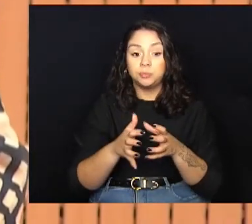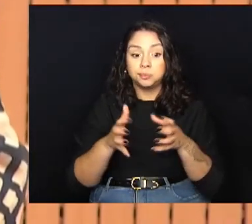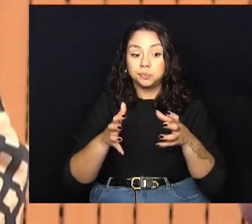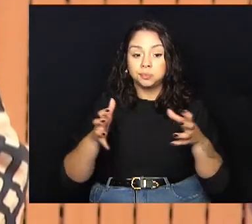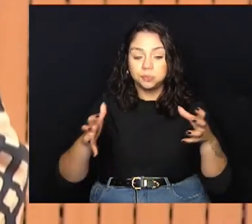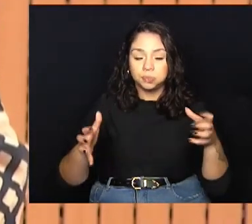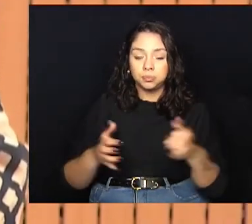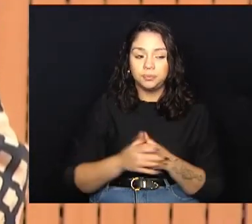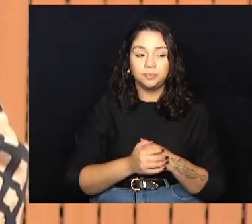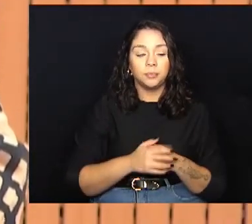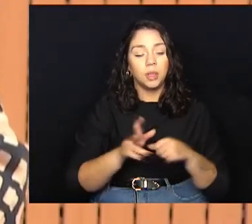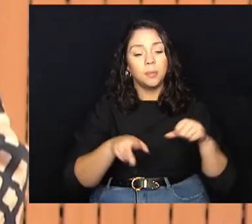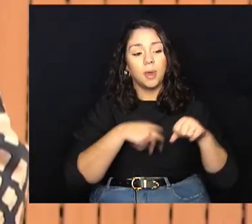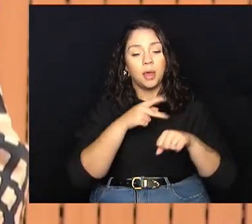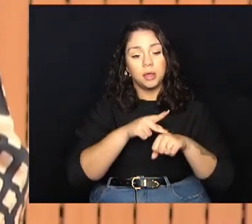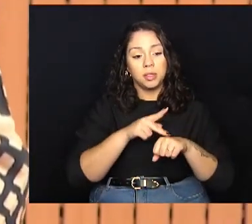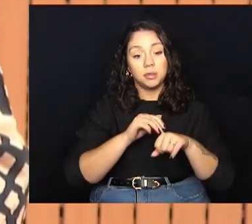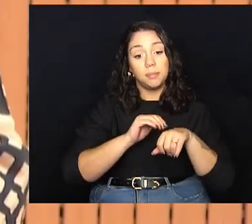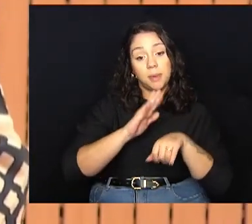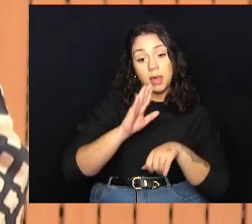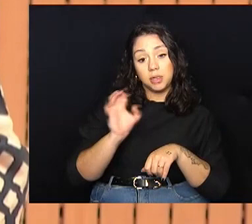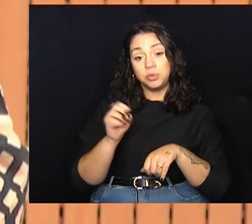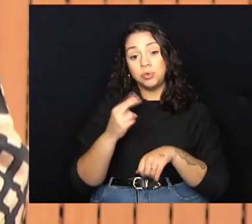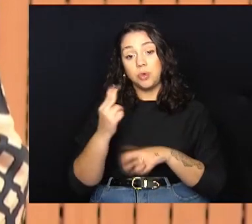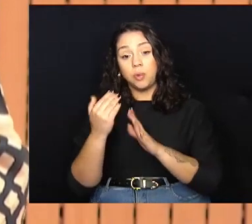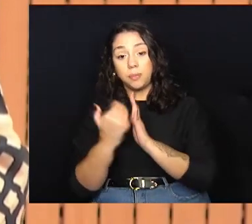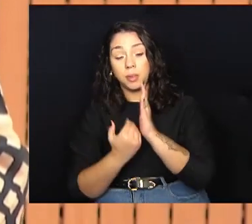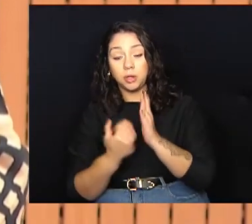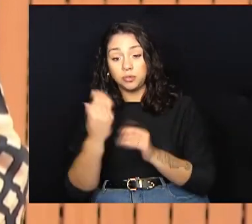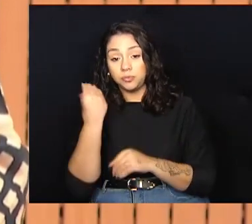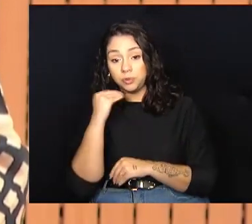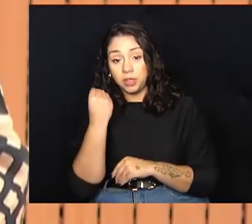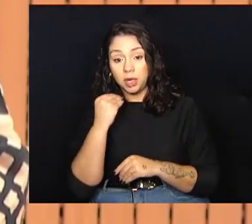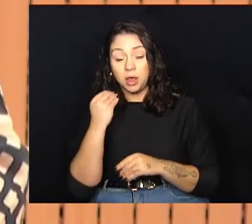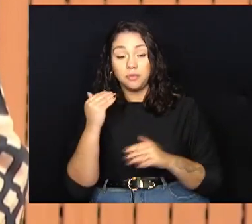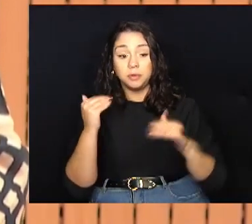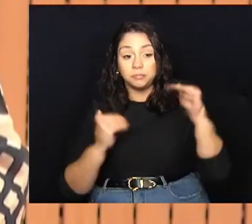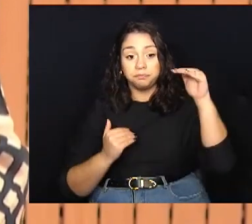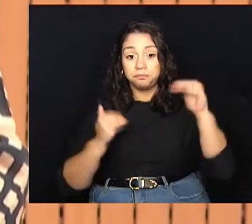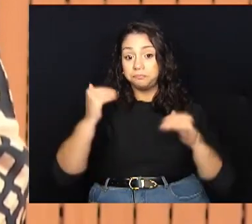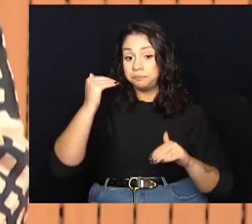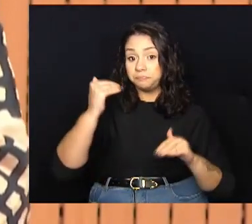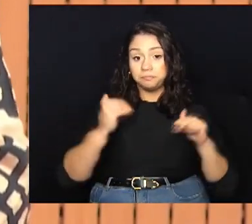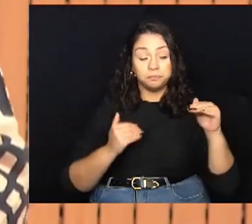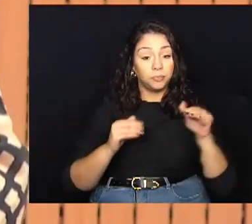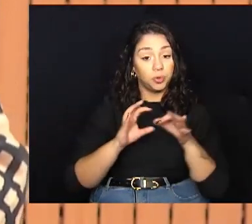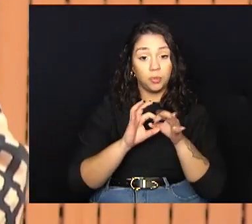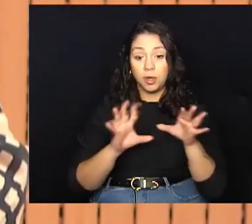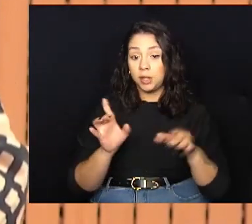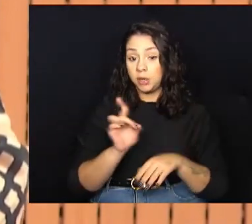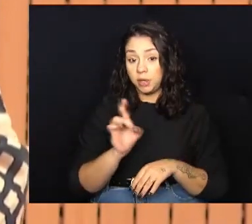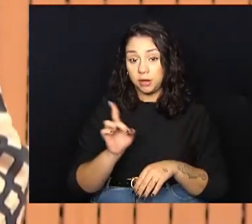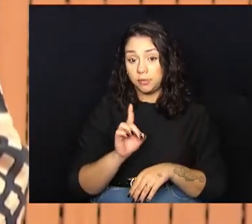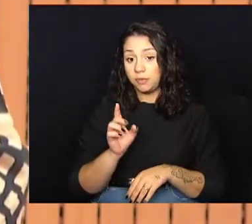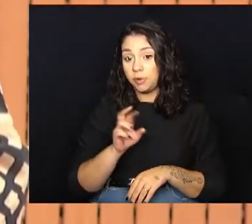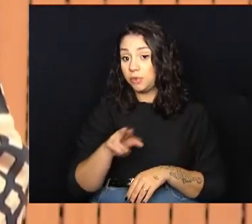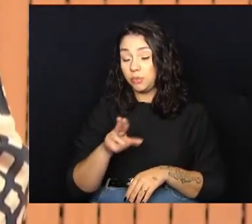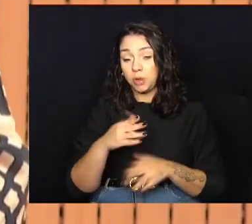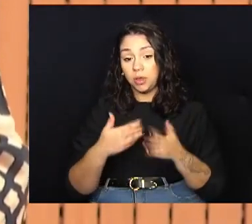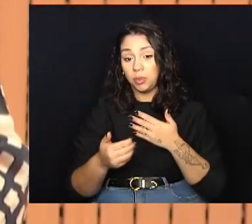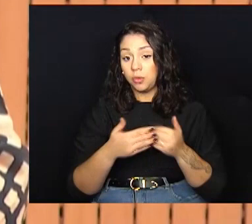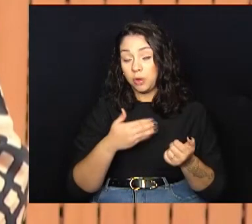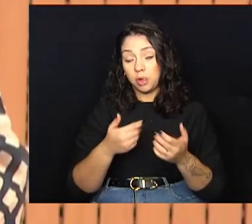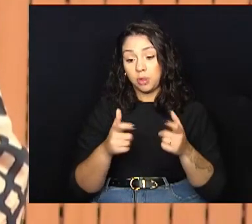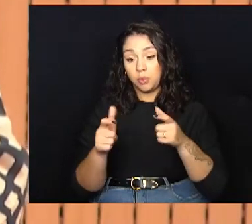nos vulneráveis tem taxas semelhantes de uso de drogas né então não tá livre na Dinamarca não tá livre então